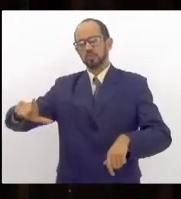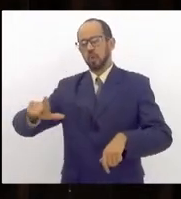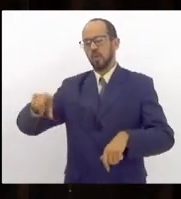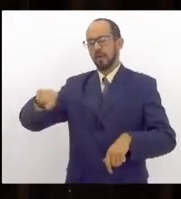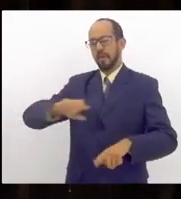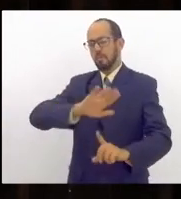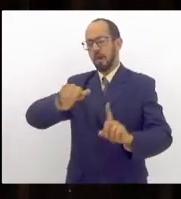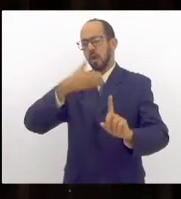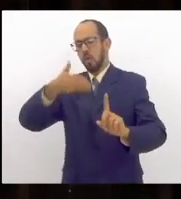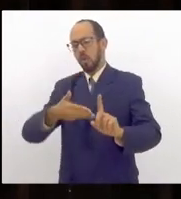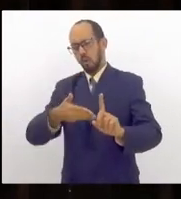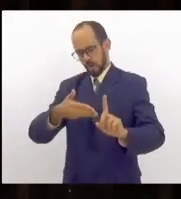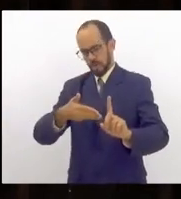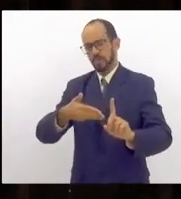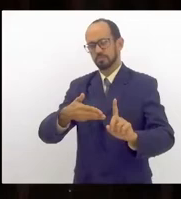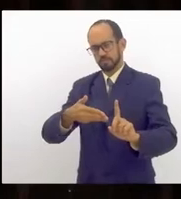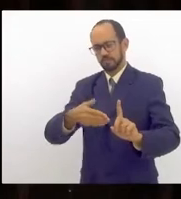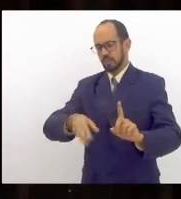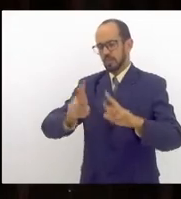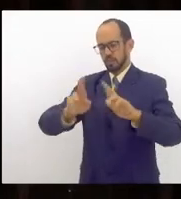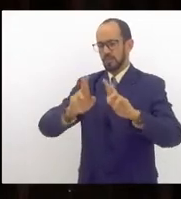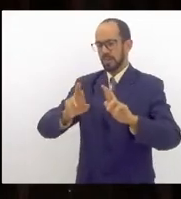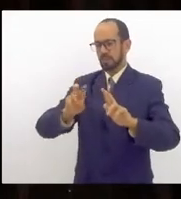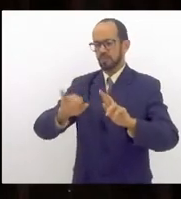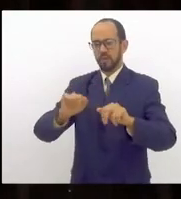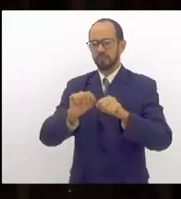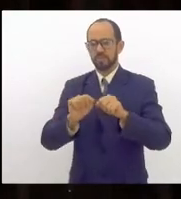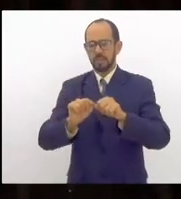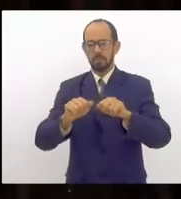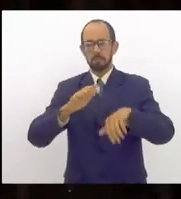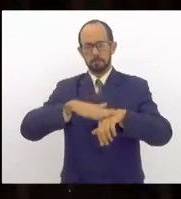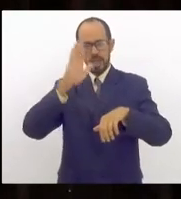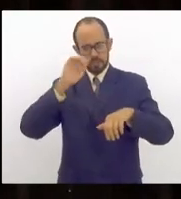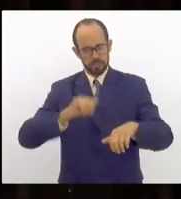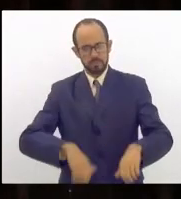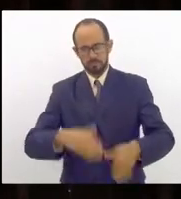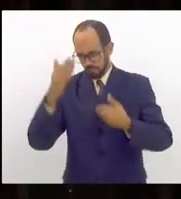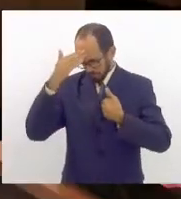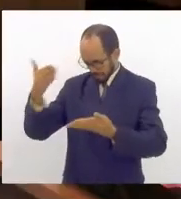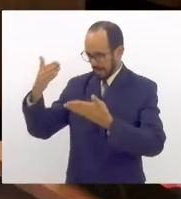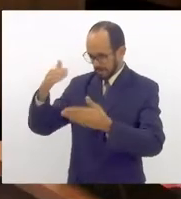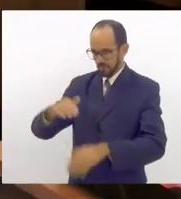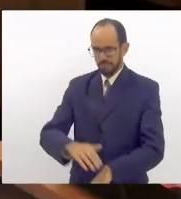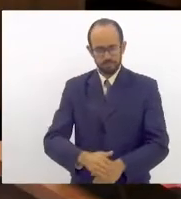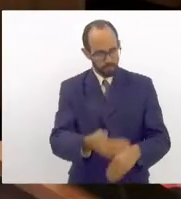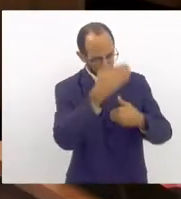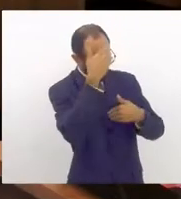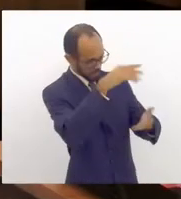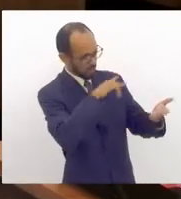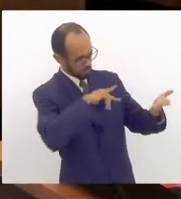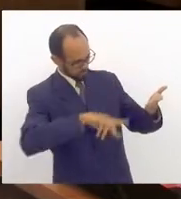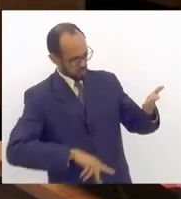à frente disso e tenho certeza que ainda faremos muito mais obrigado Mônica Obrigado a todos Obrigada presidente